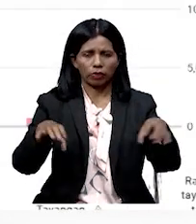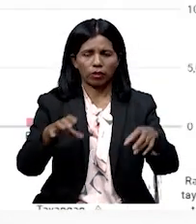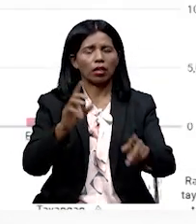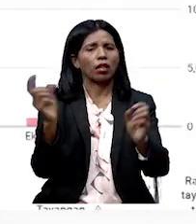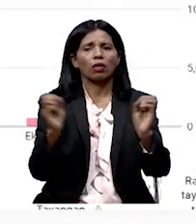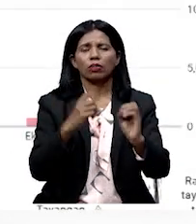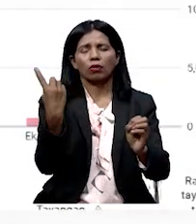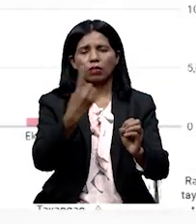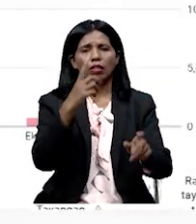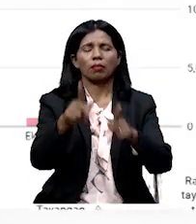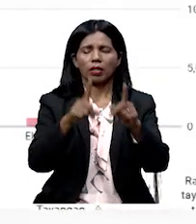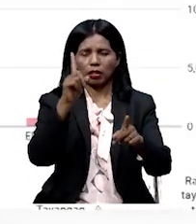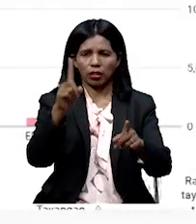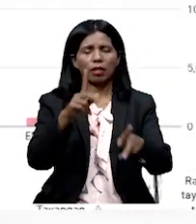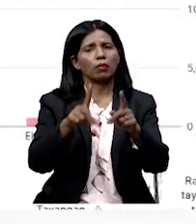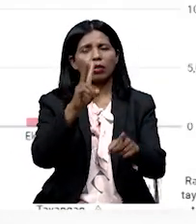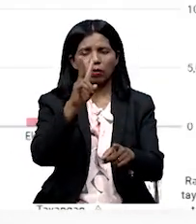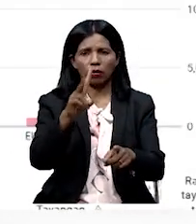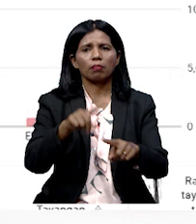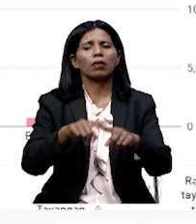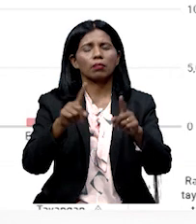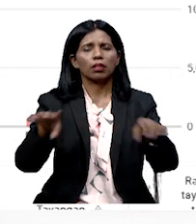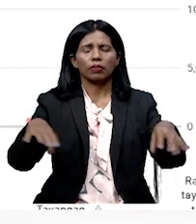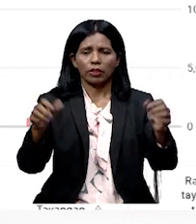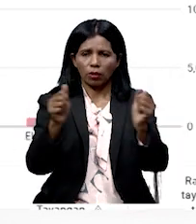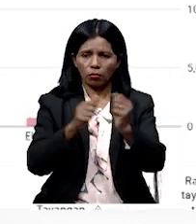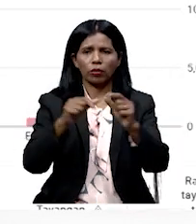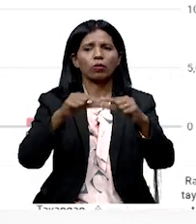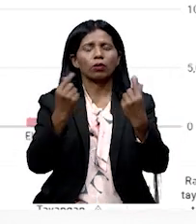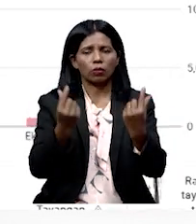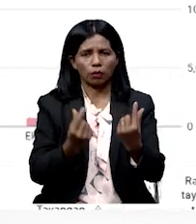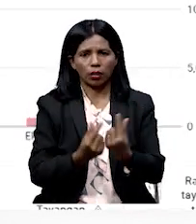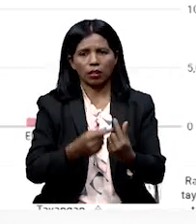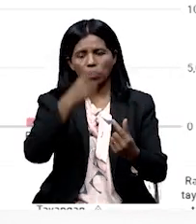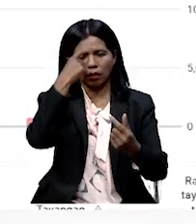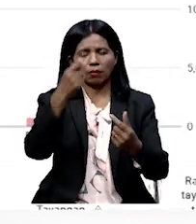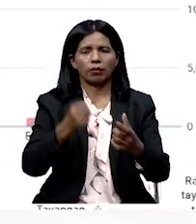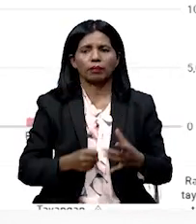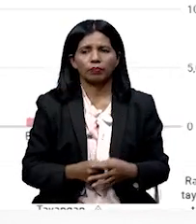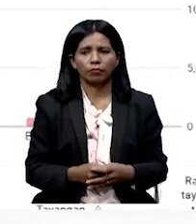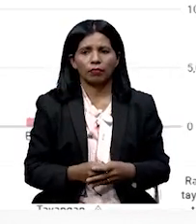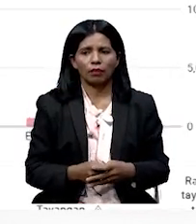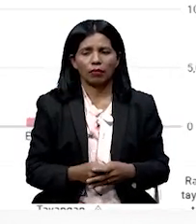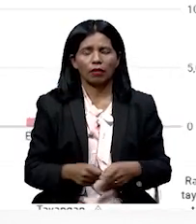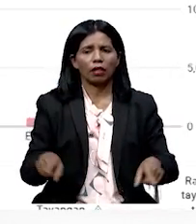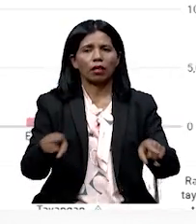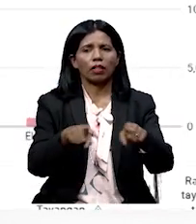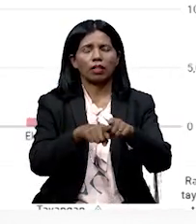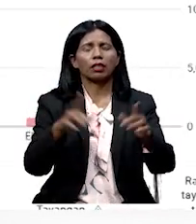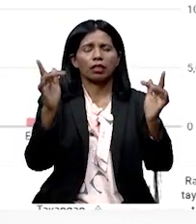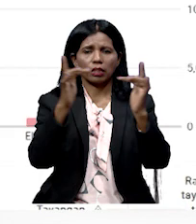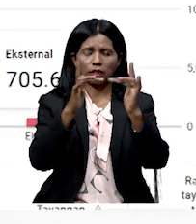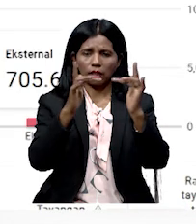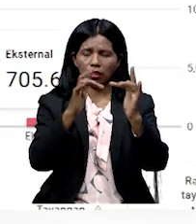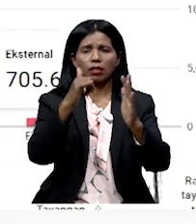ida ka ema rua mai be servisu hamut ke ekipa nian i tambane kanal online GMN